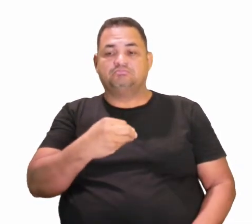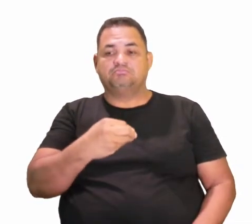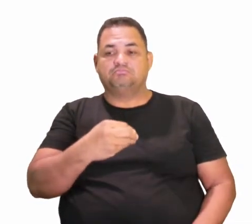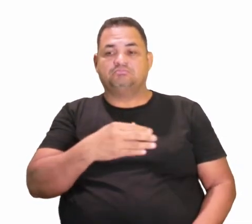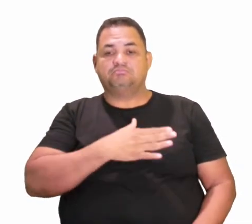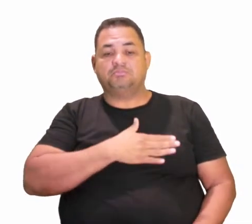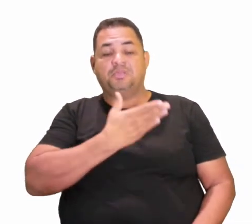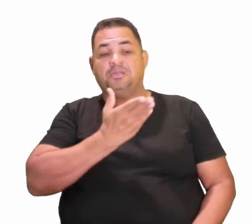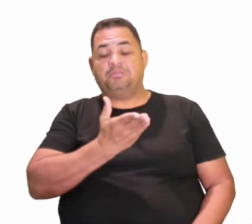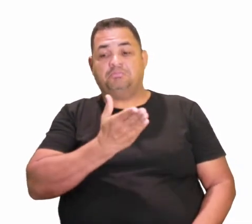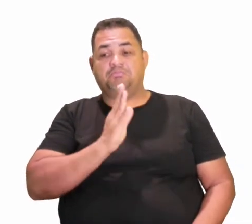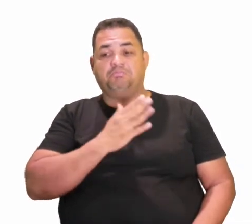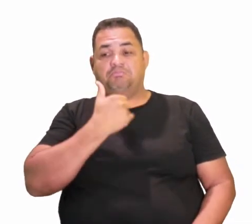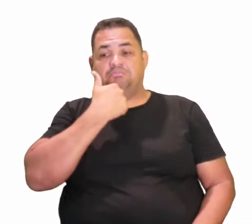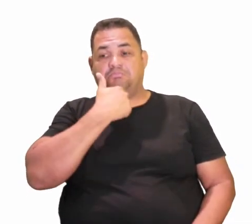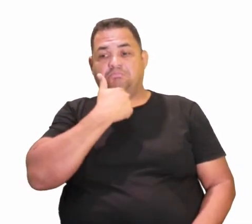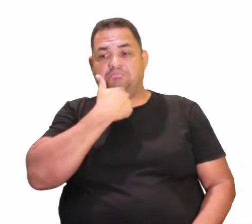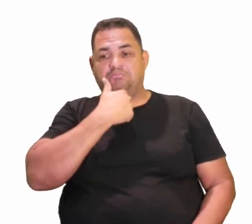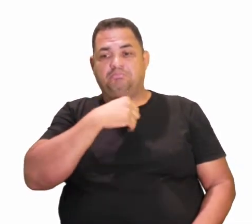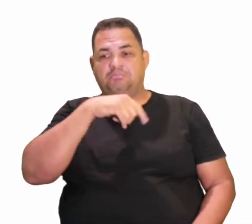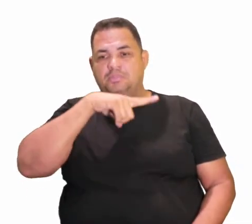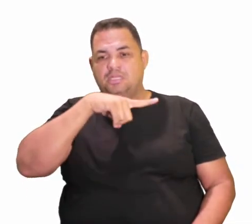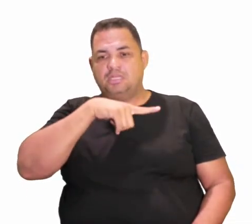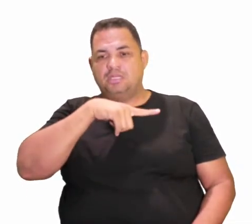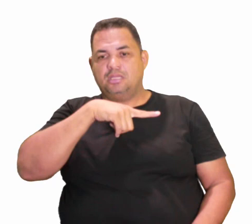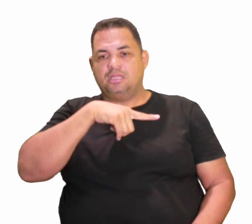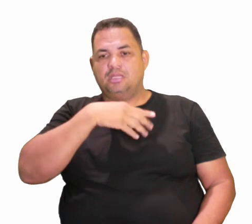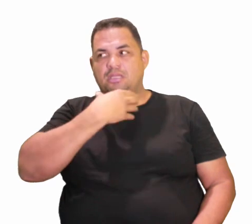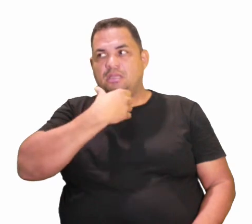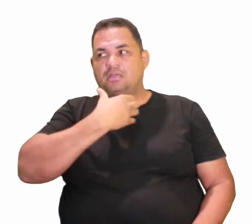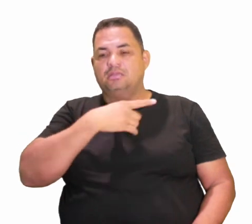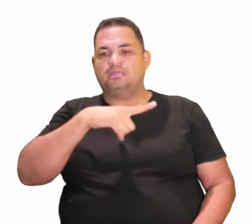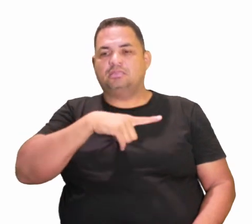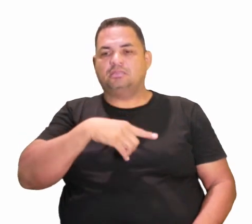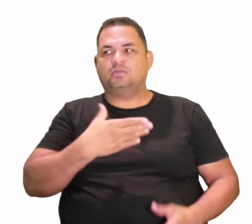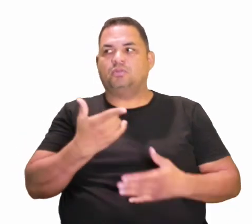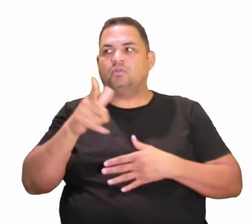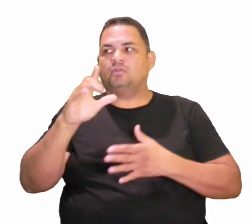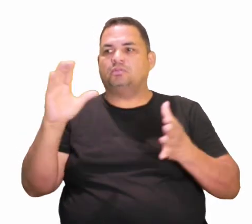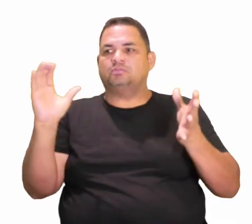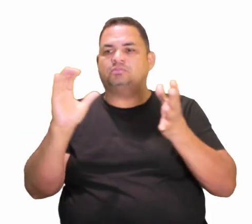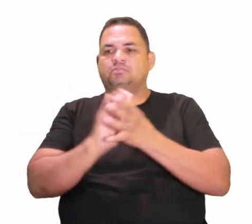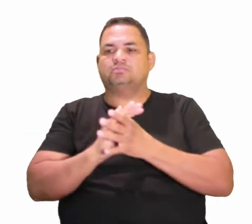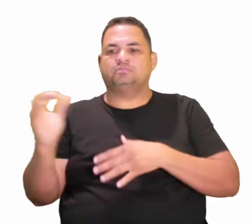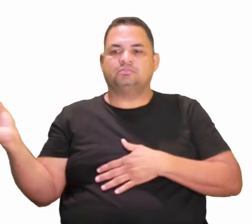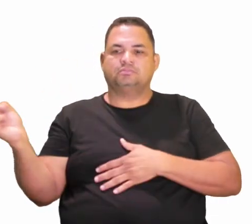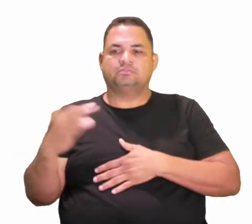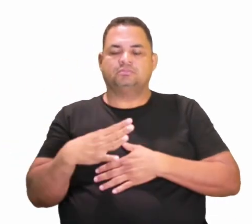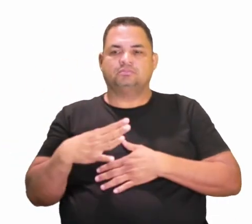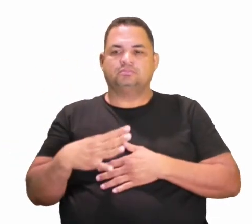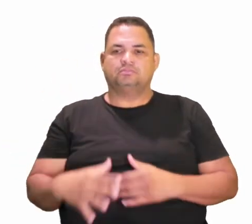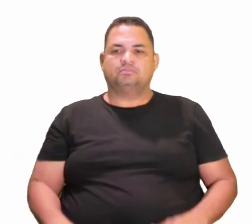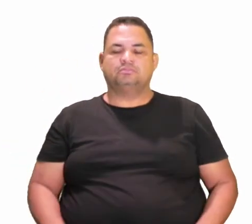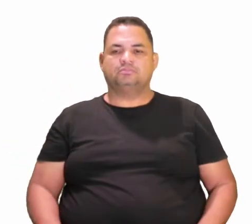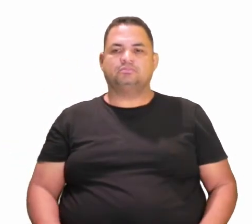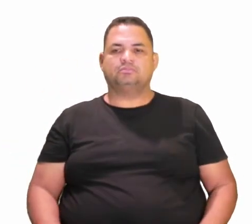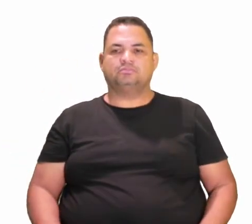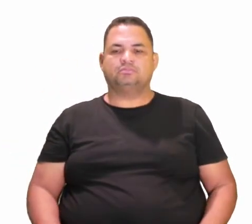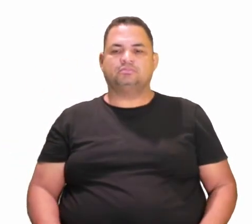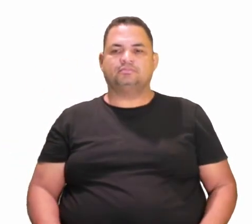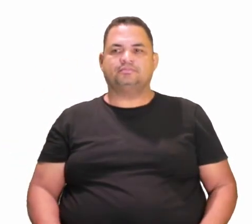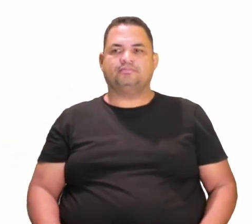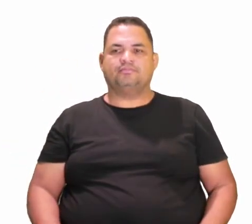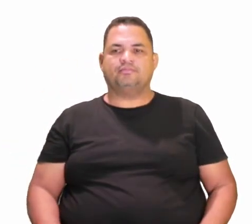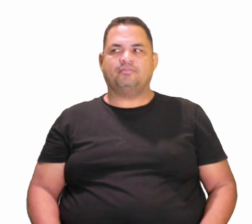daquela mãe ali que já teve um outro casamento e ela trouxe essa filha para o convívio da nova família dela, que ela constituiu com